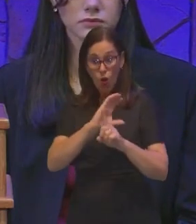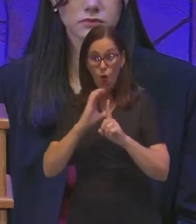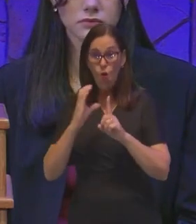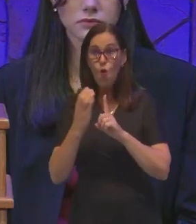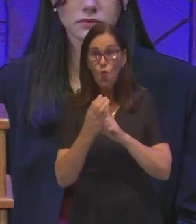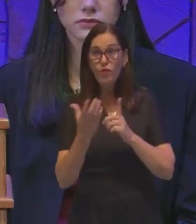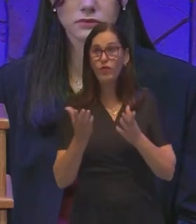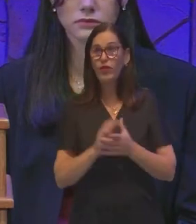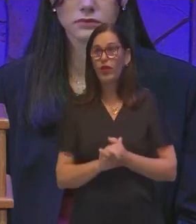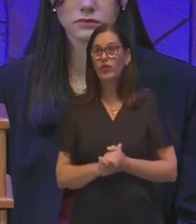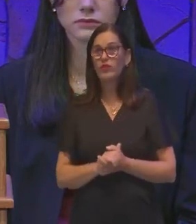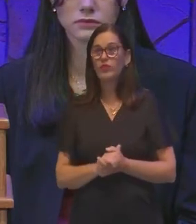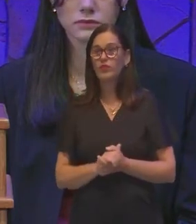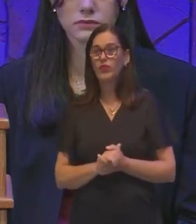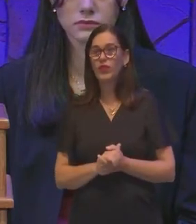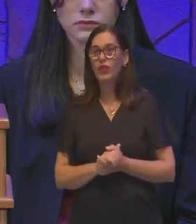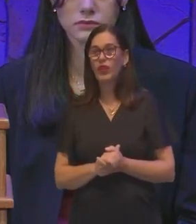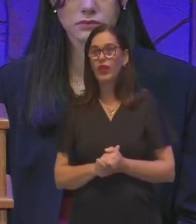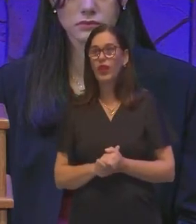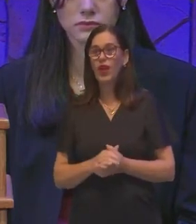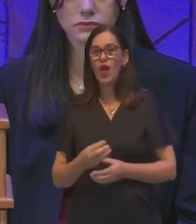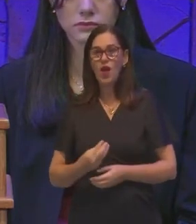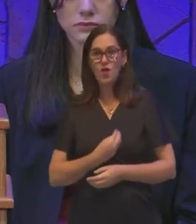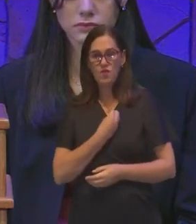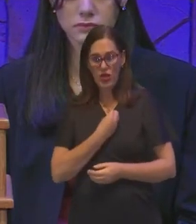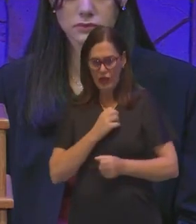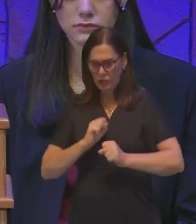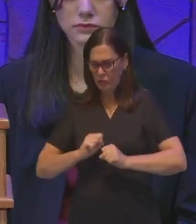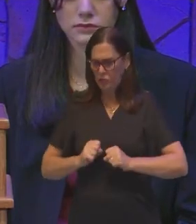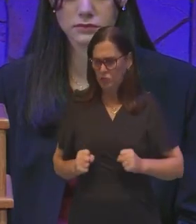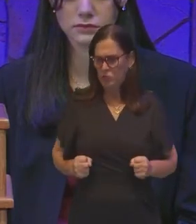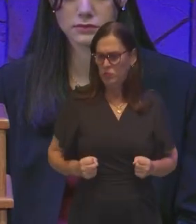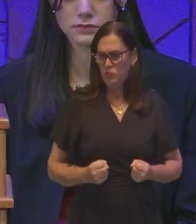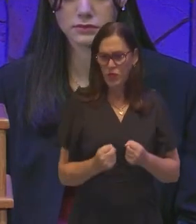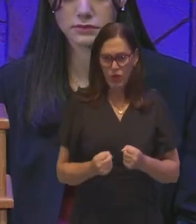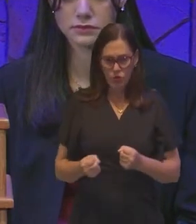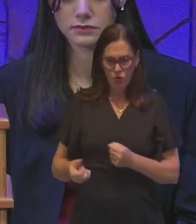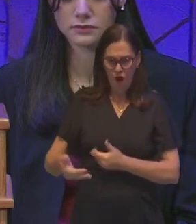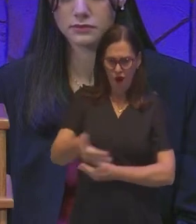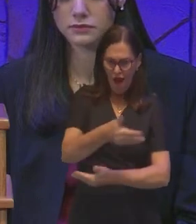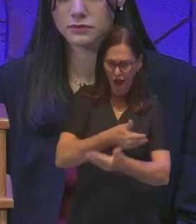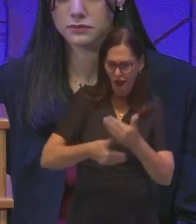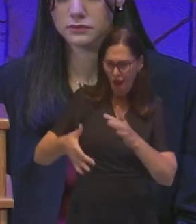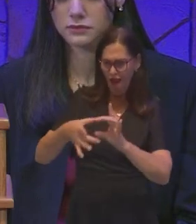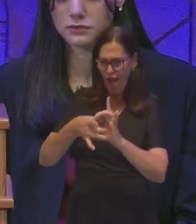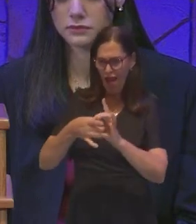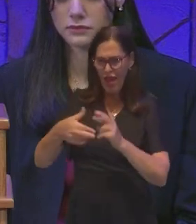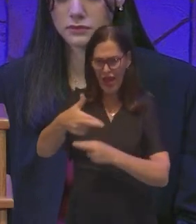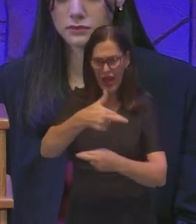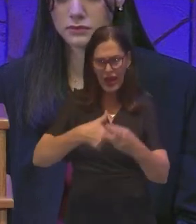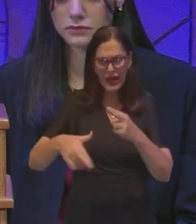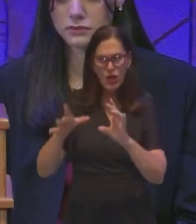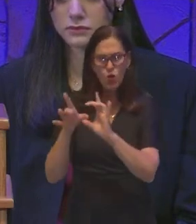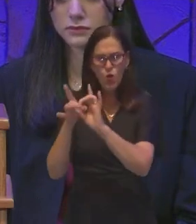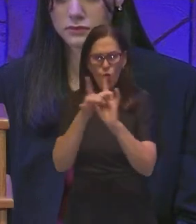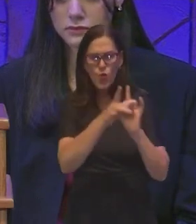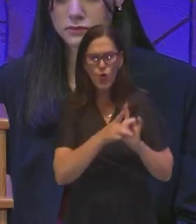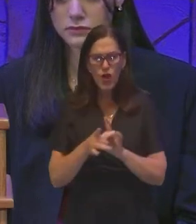comunidade. Havia intensidade nos relacionamentos, na comunhão entre os